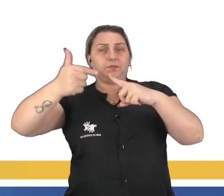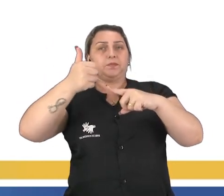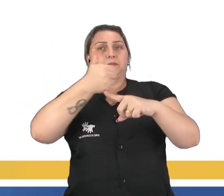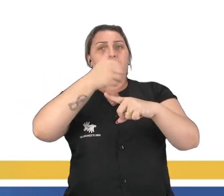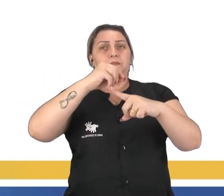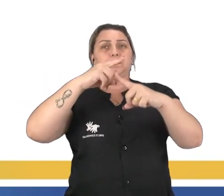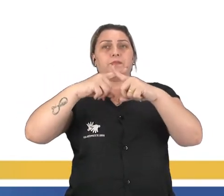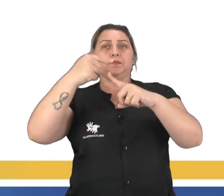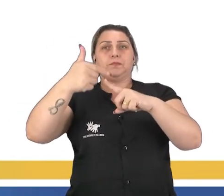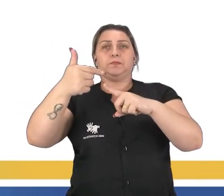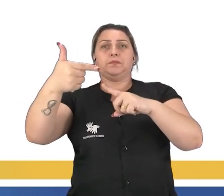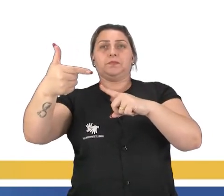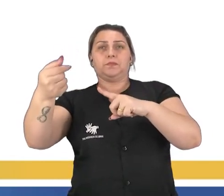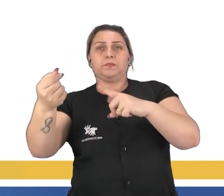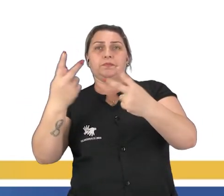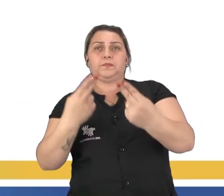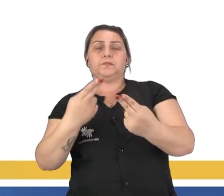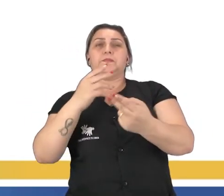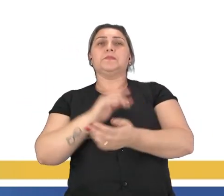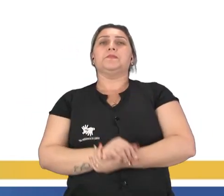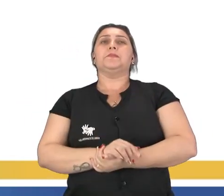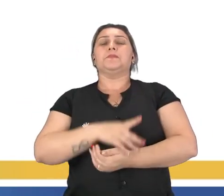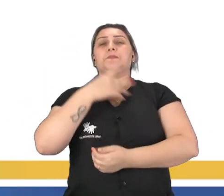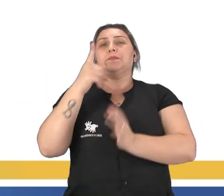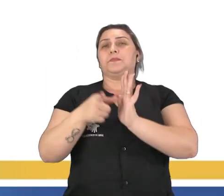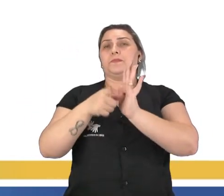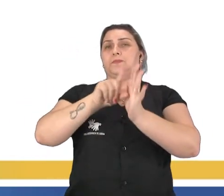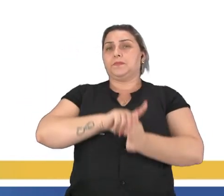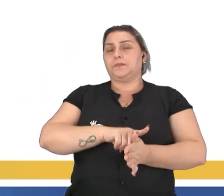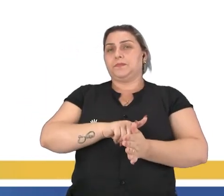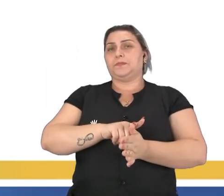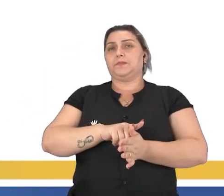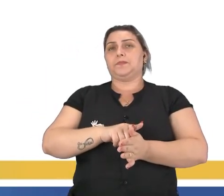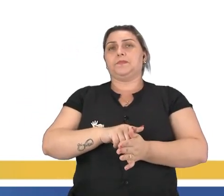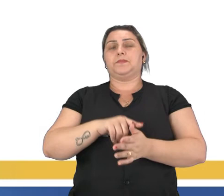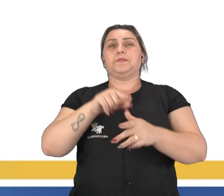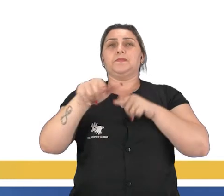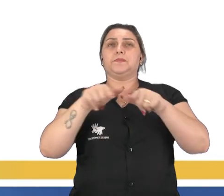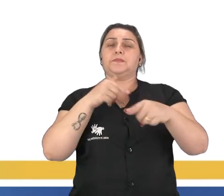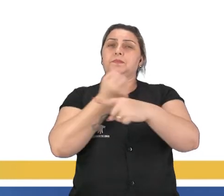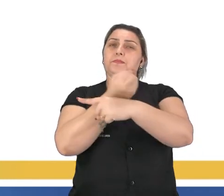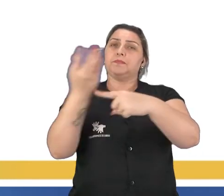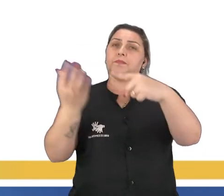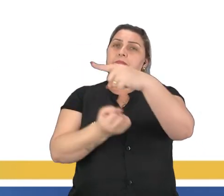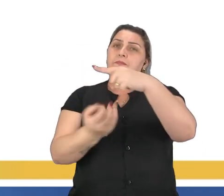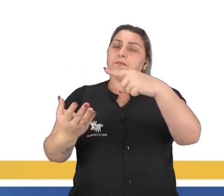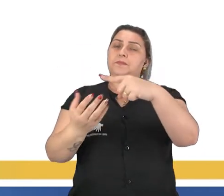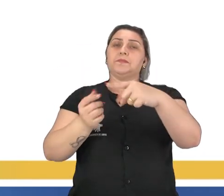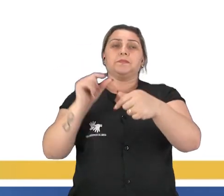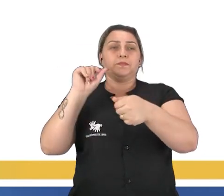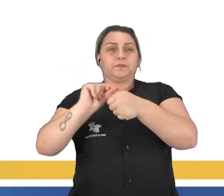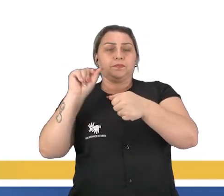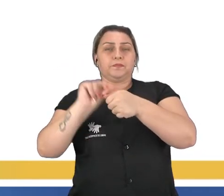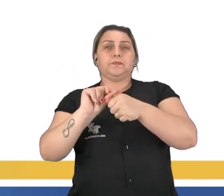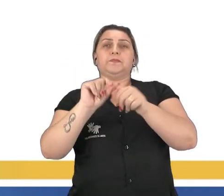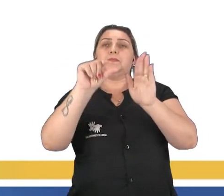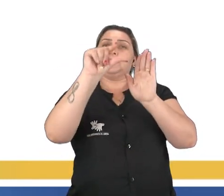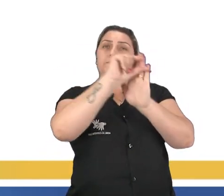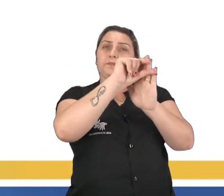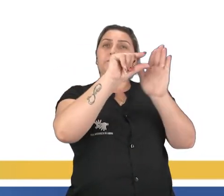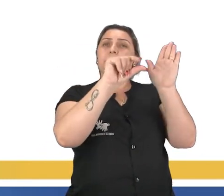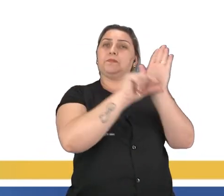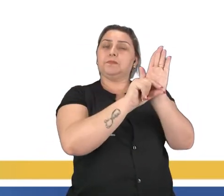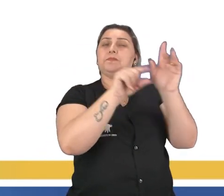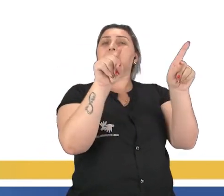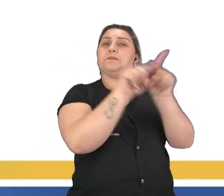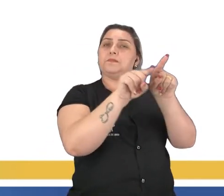10 vezes 2, 20. Só que, como eu falei anteriormente, quando nós estamos trabalhando com fração, tudo que eu faço com o denominador, eu faço com o